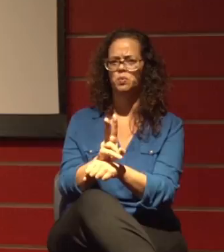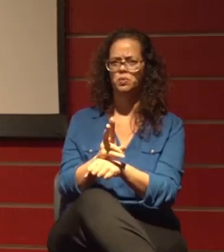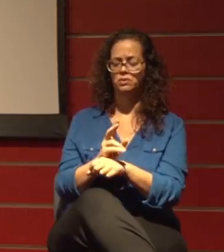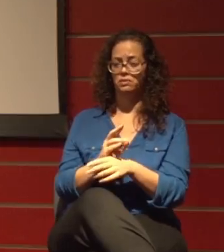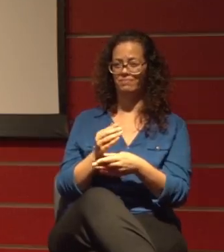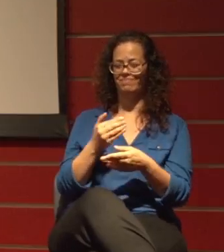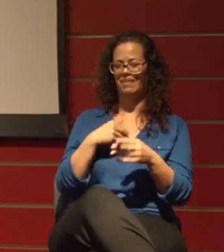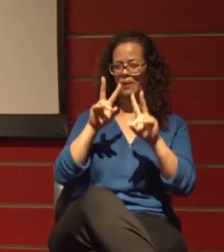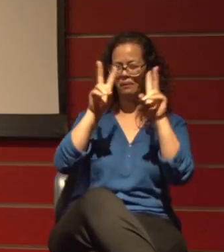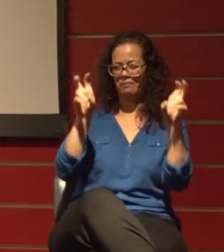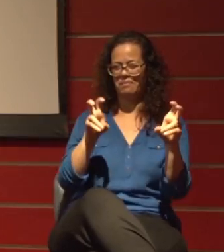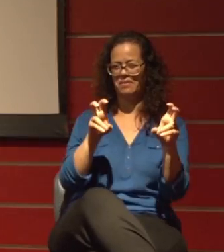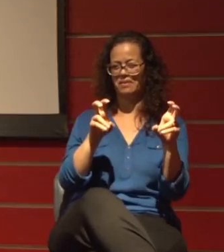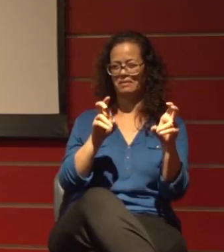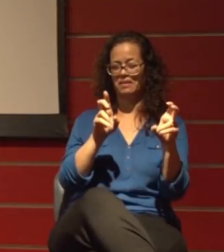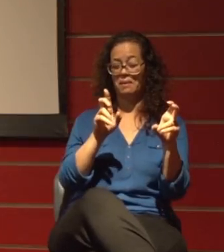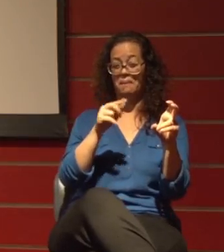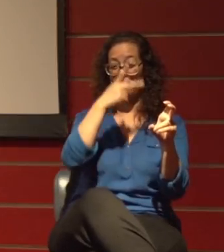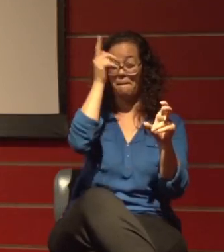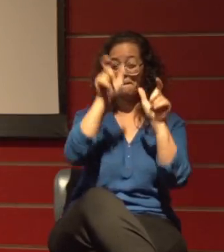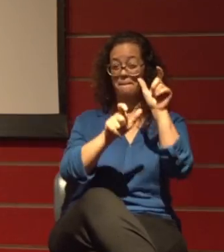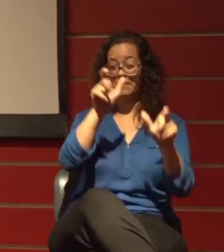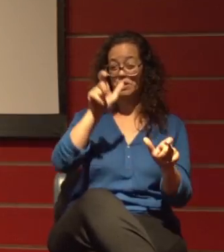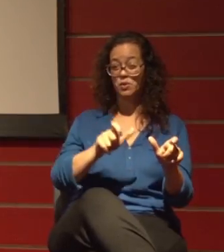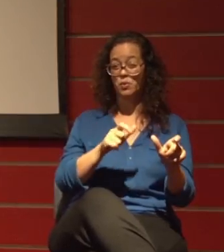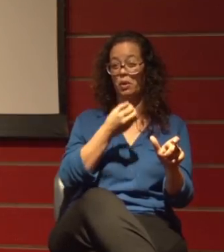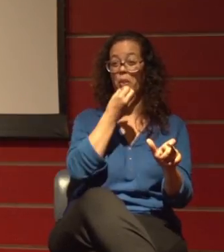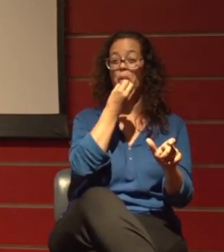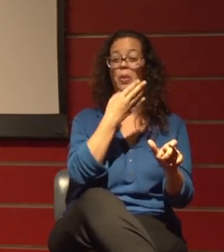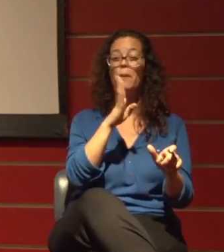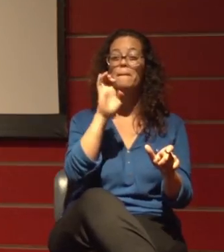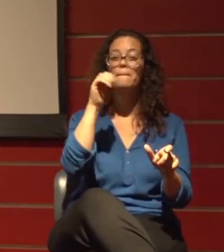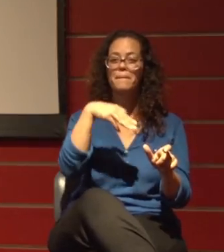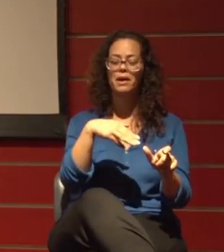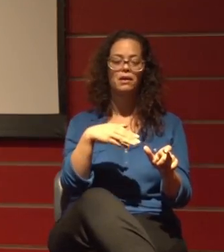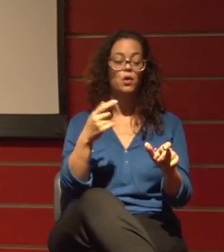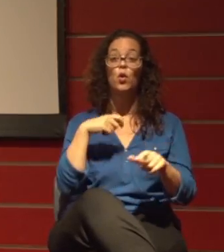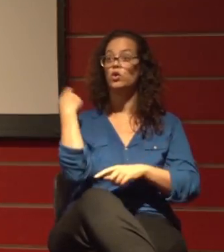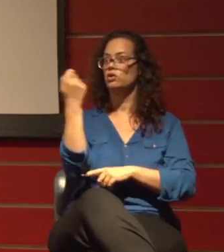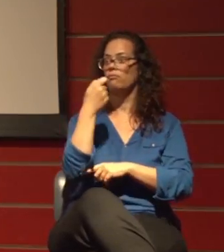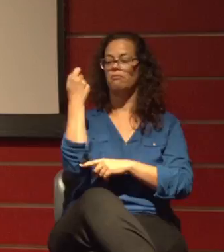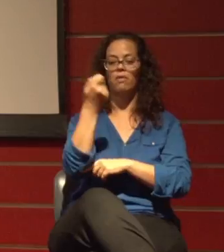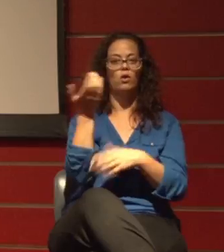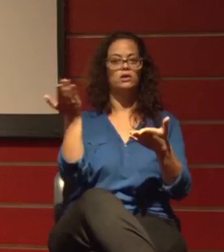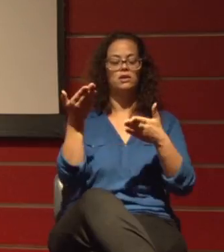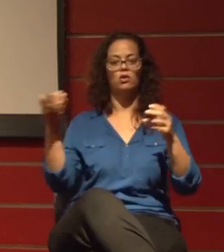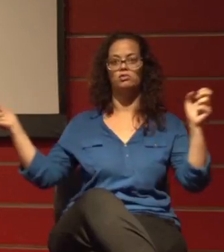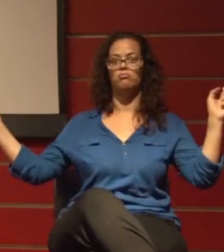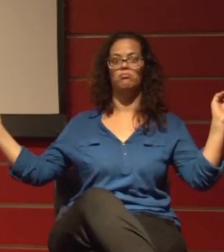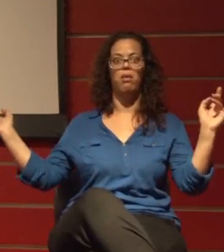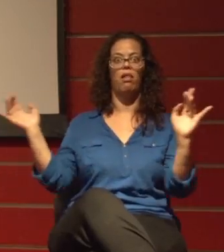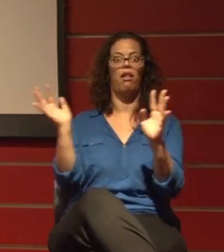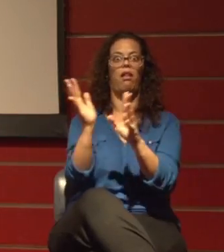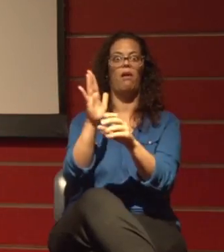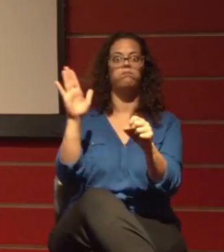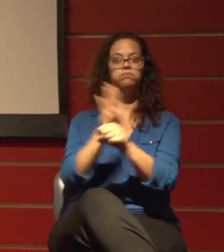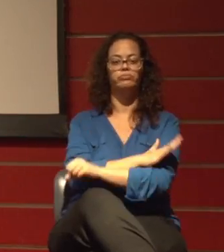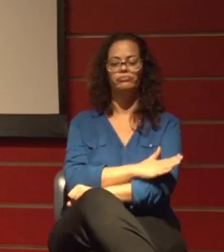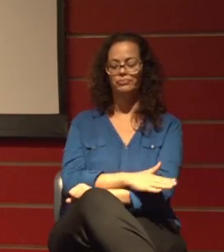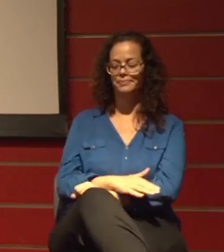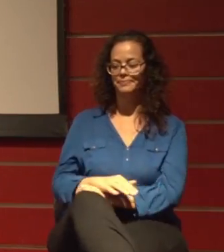esse termo e Oi a Paulista hoje tá cheia exatamente de gente do bem agora